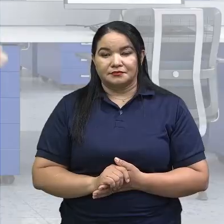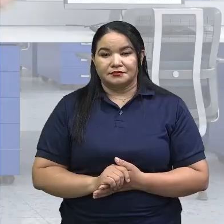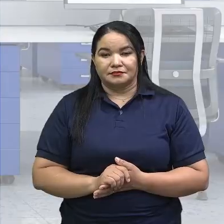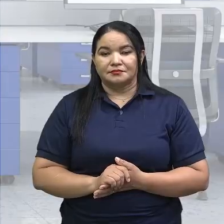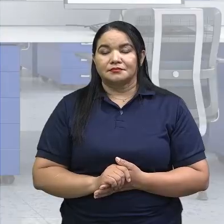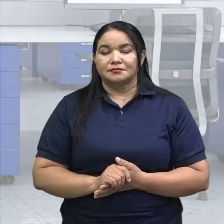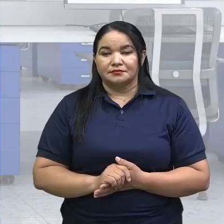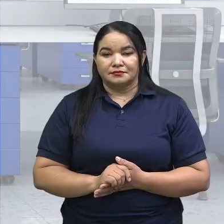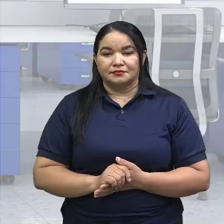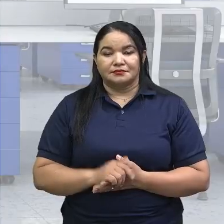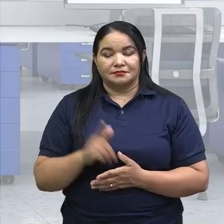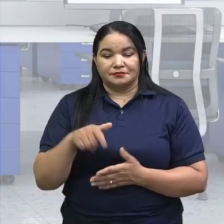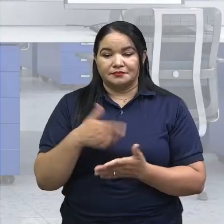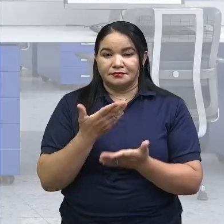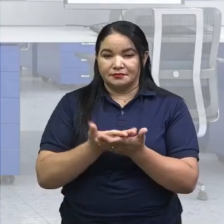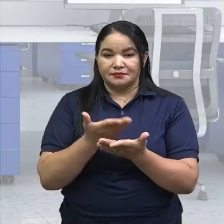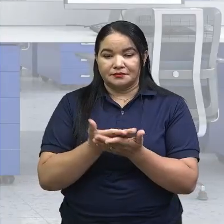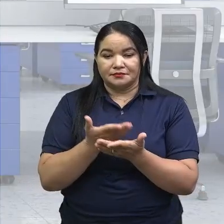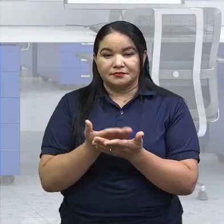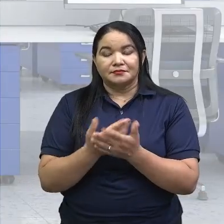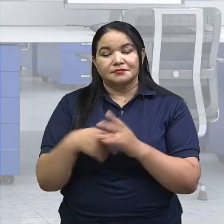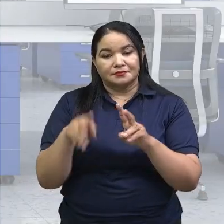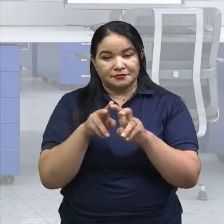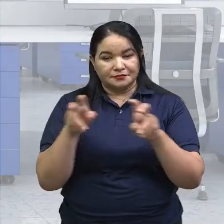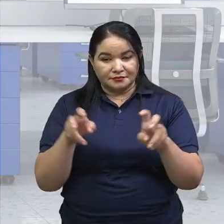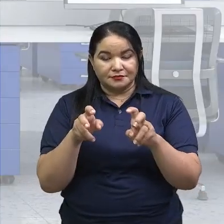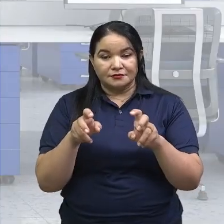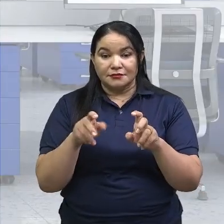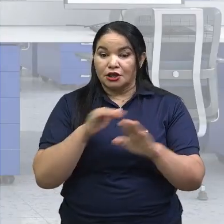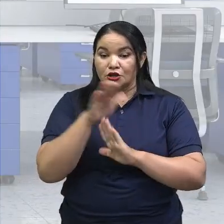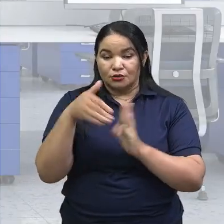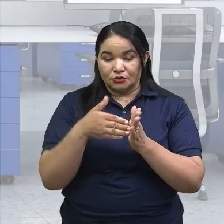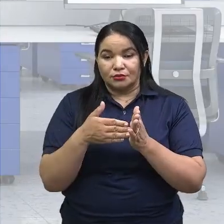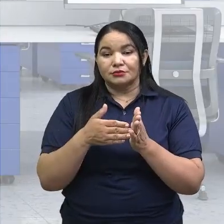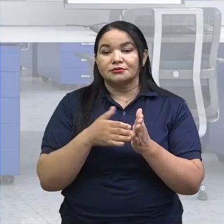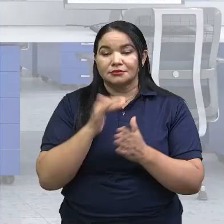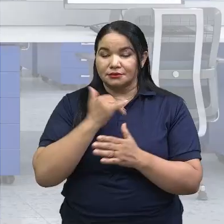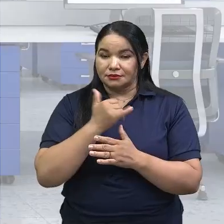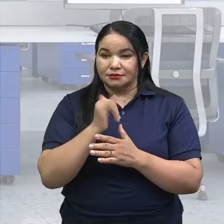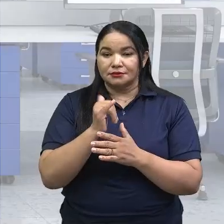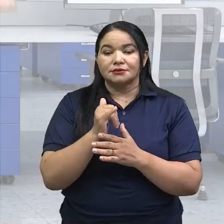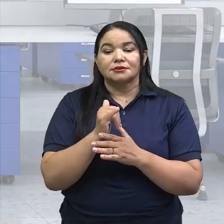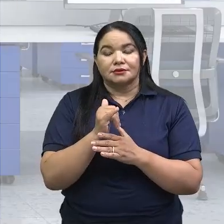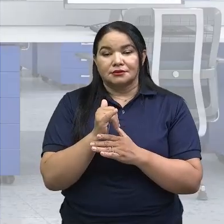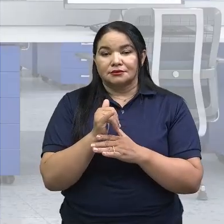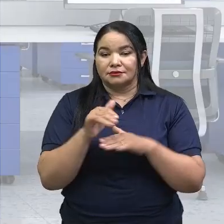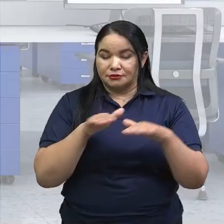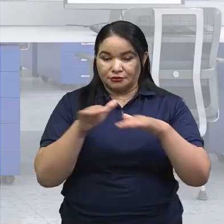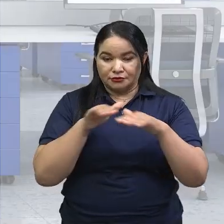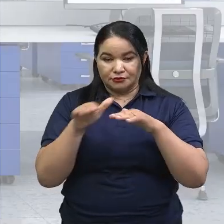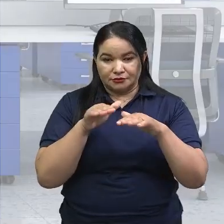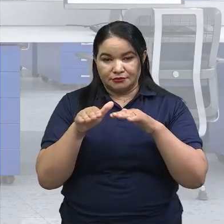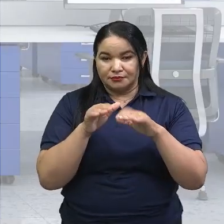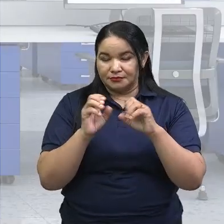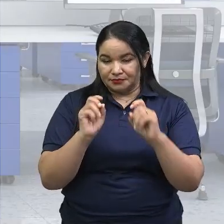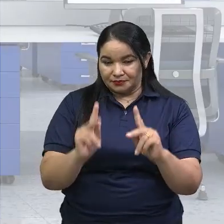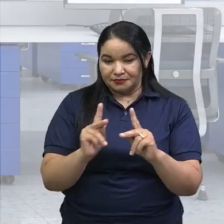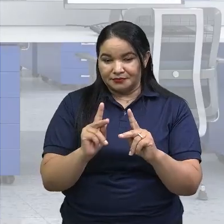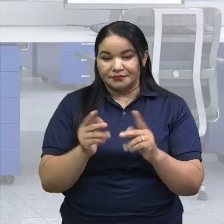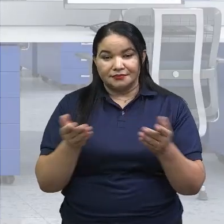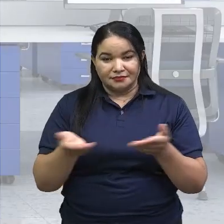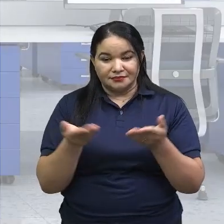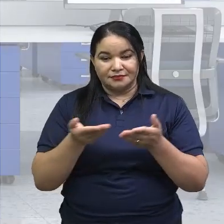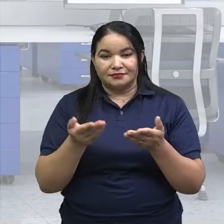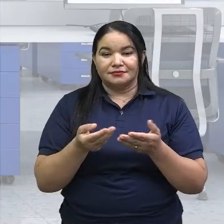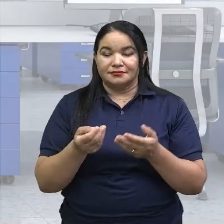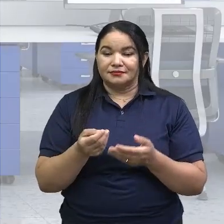isso que a gente vai estudar, sobre todos os dispositivos da eletrodinâmica. E agora